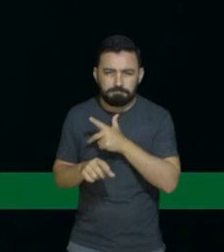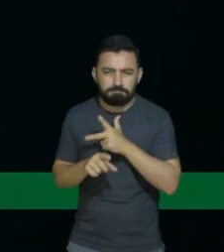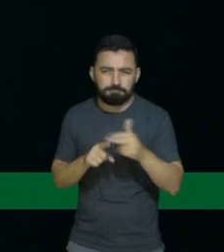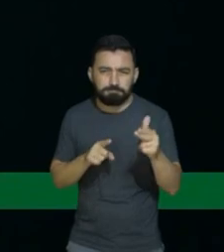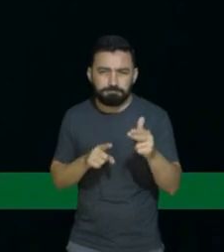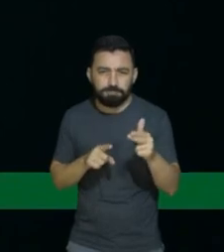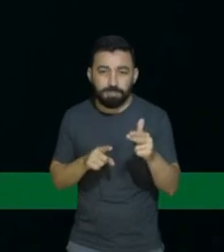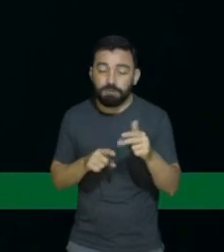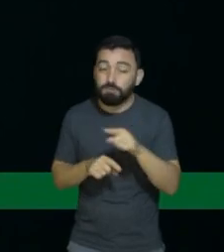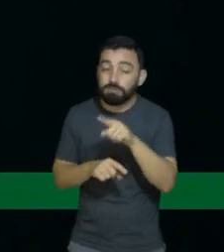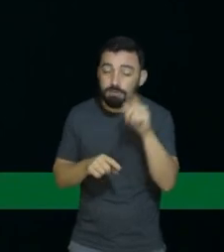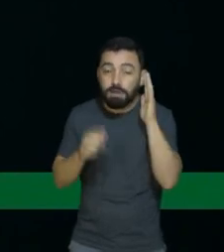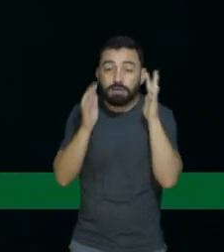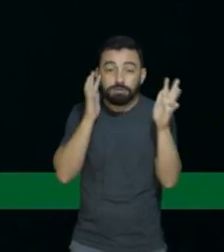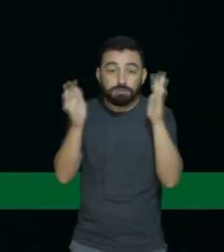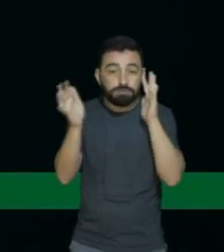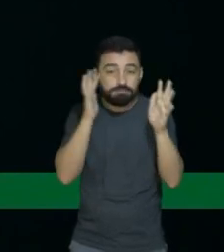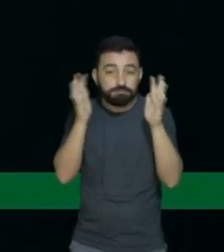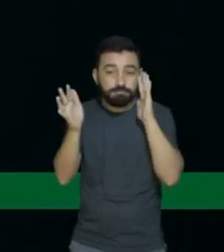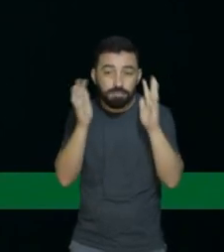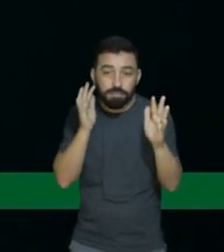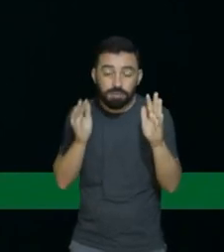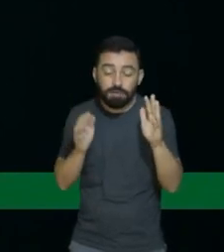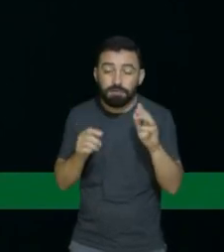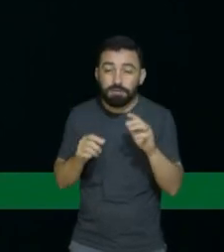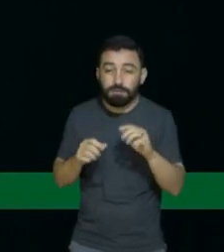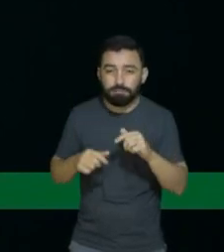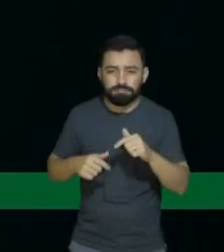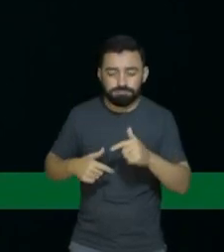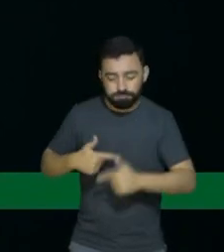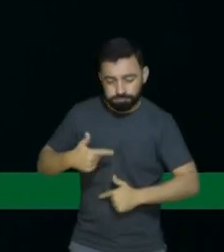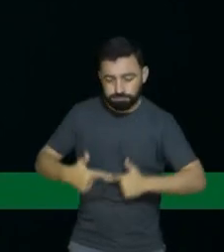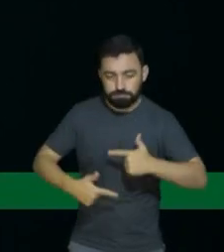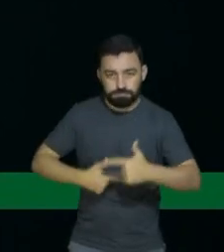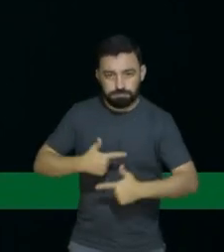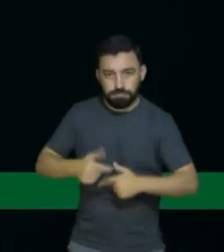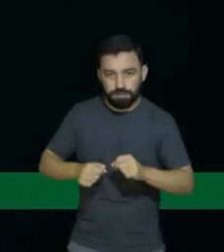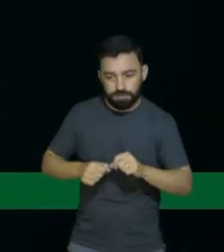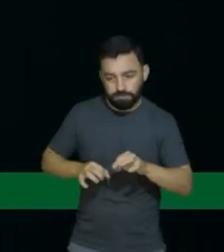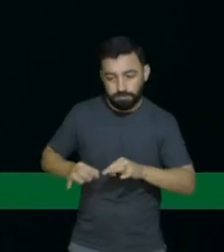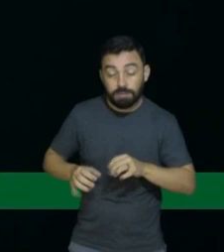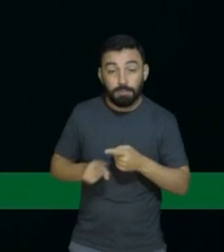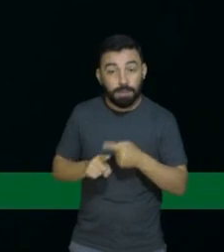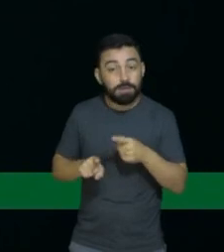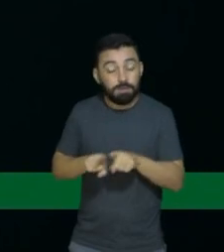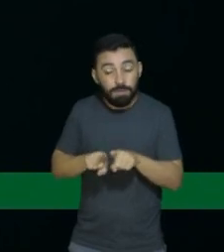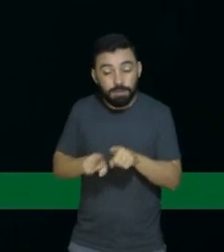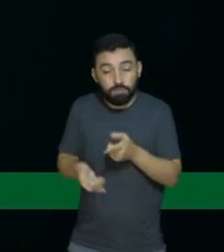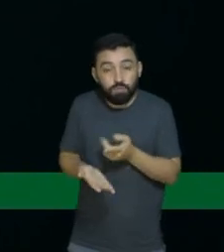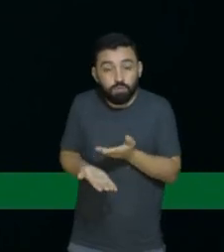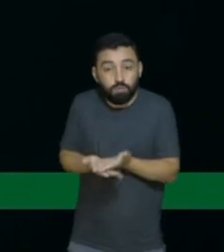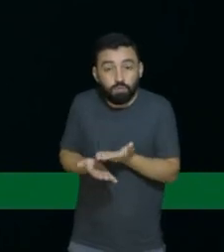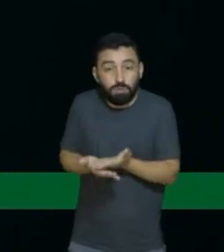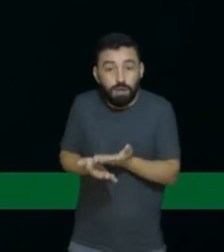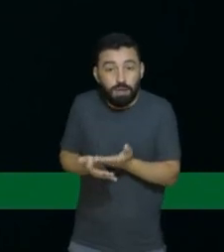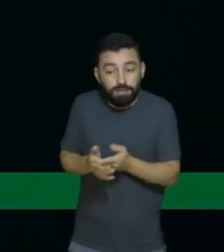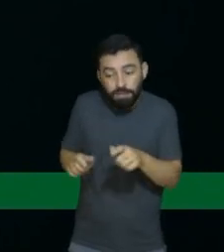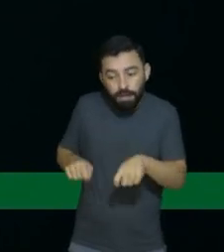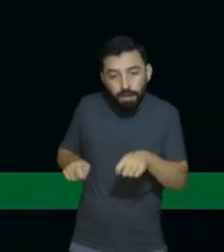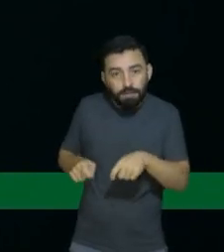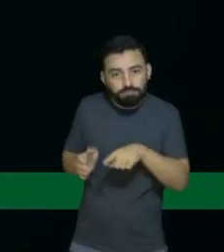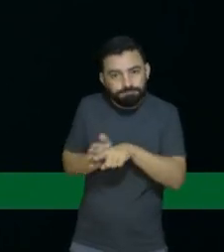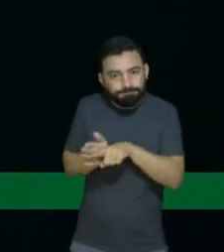imagine vocês dialisar e ao mesmo tempo estudar durante a sessão de